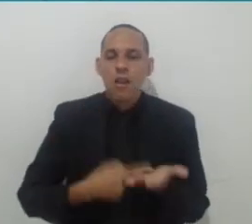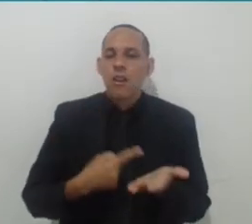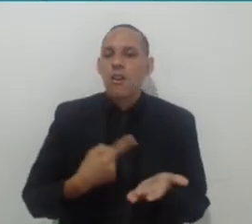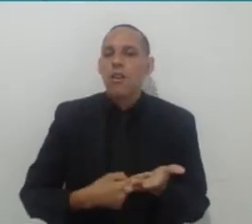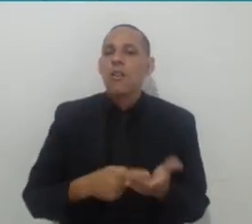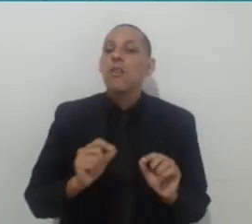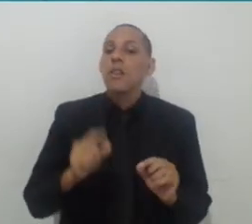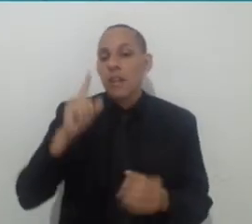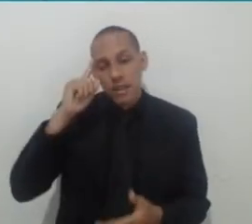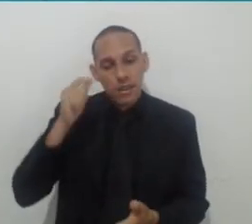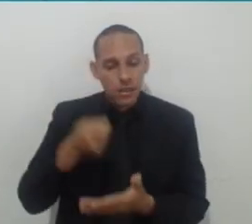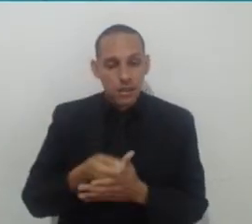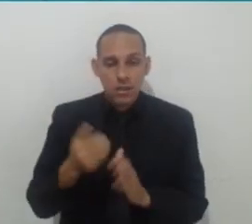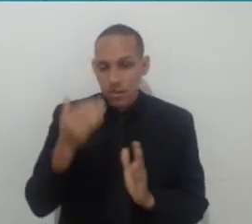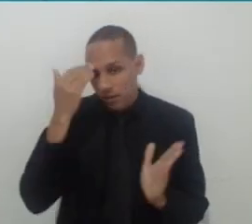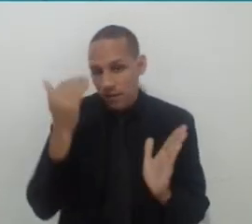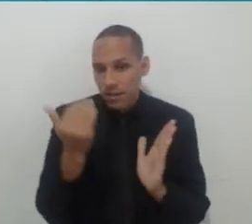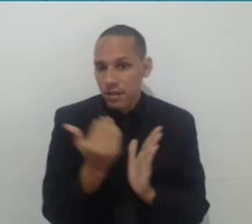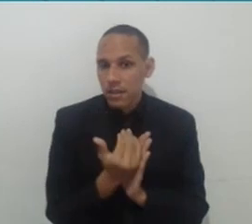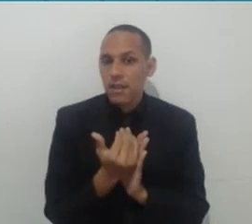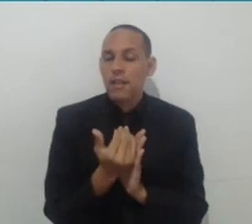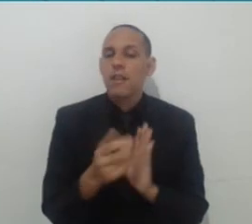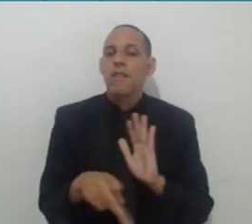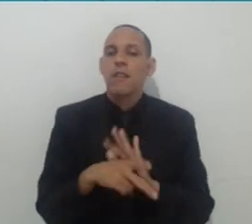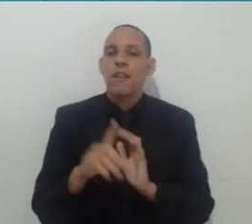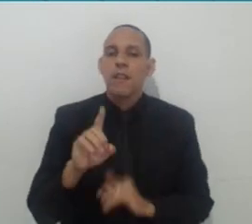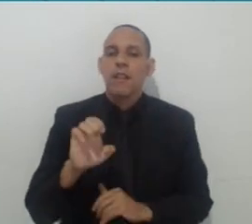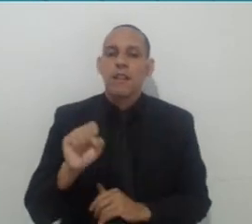saber no despacho do ID